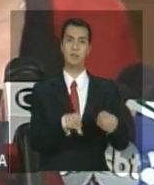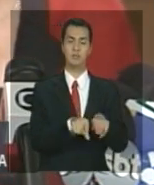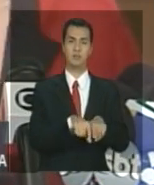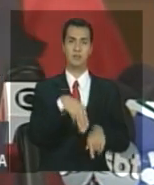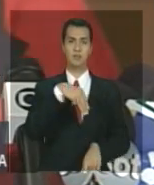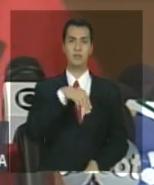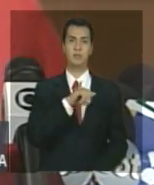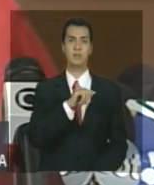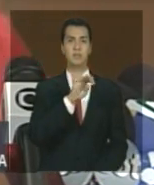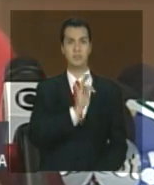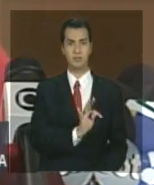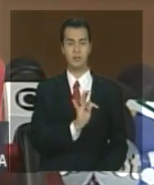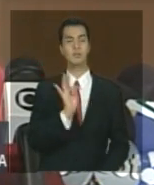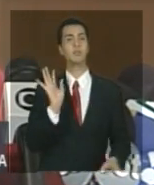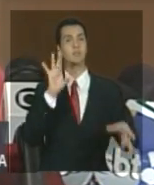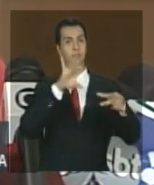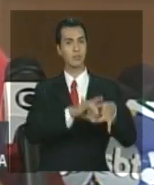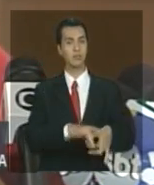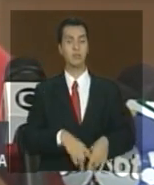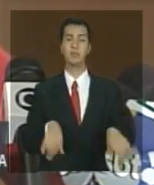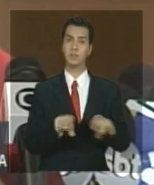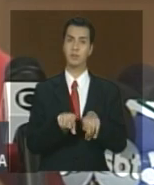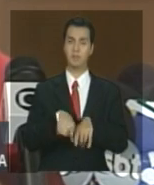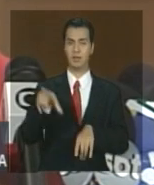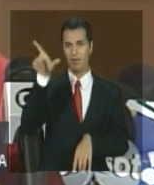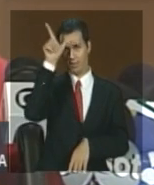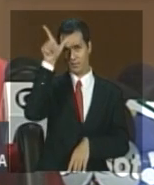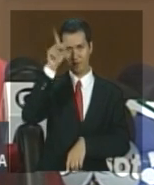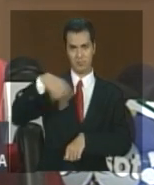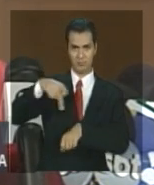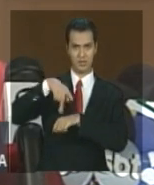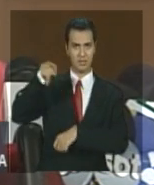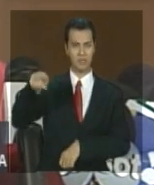MIT, como nós fizemos na Alemanha,